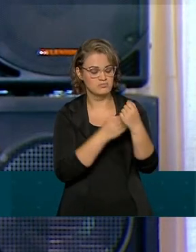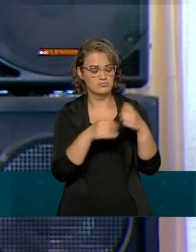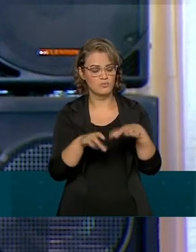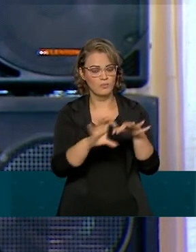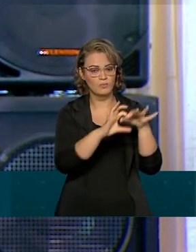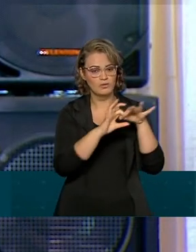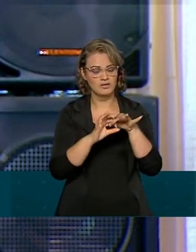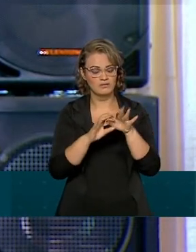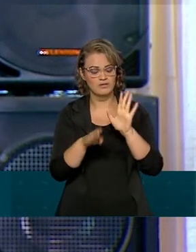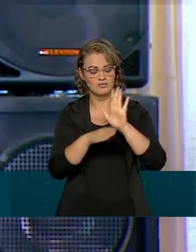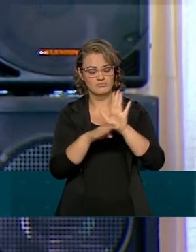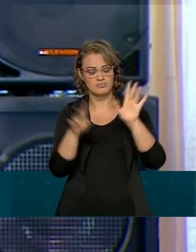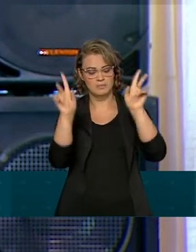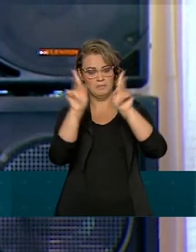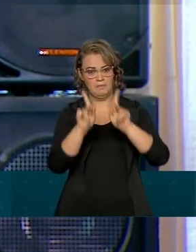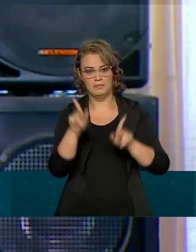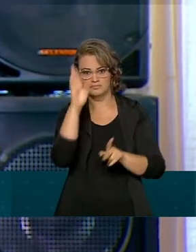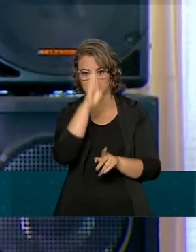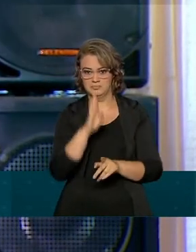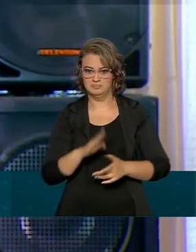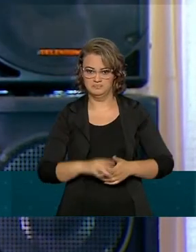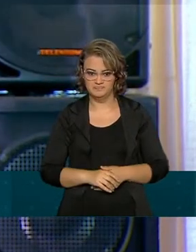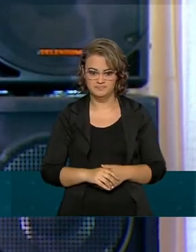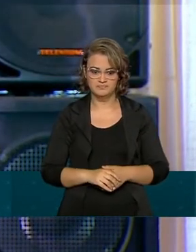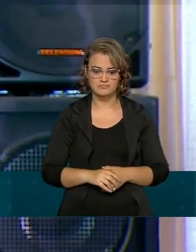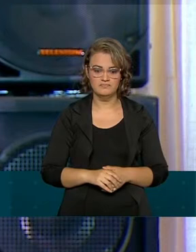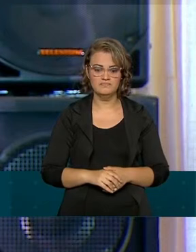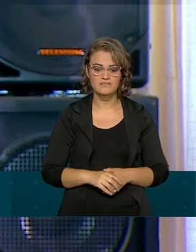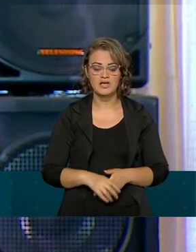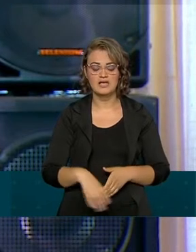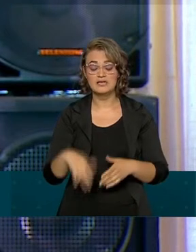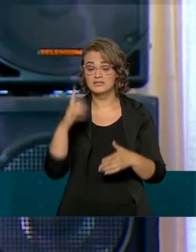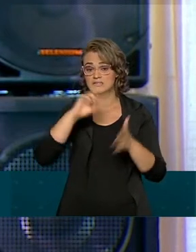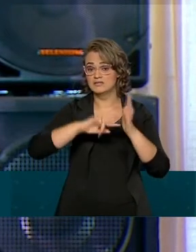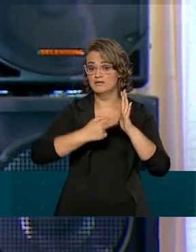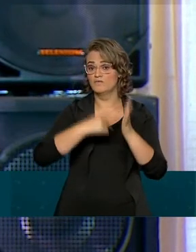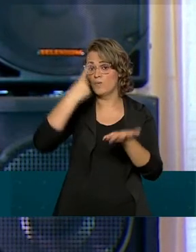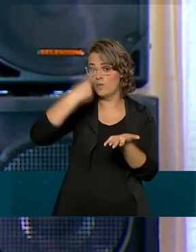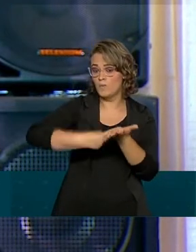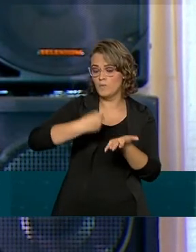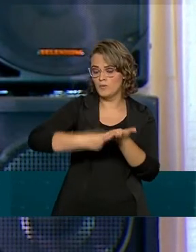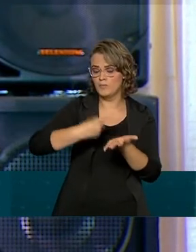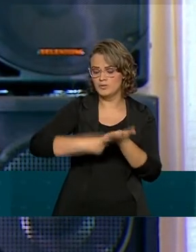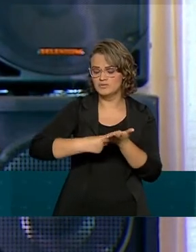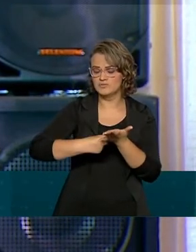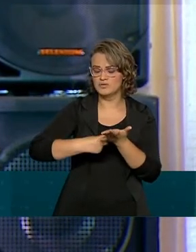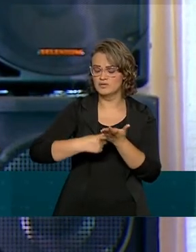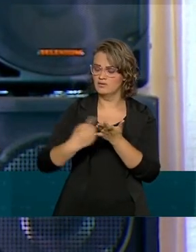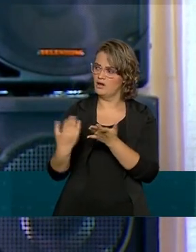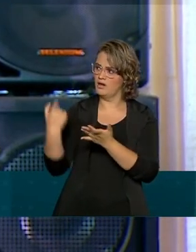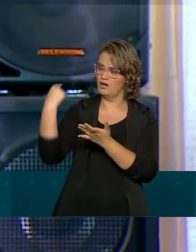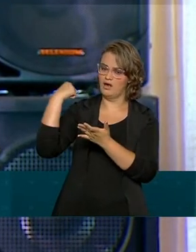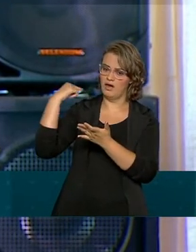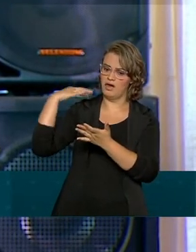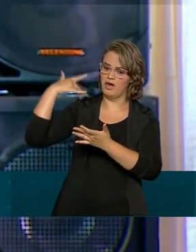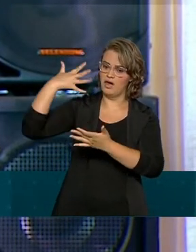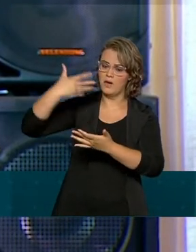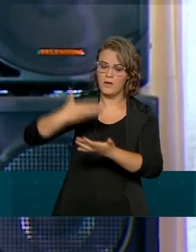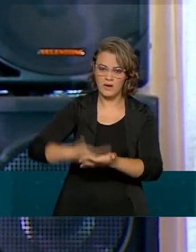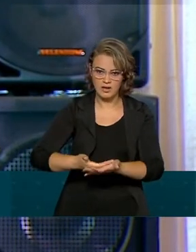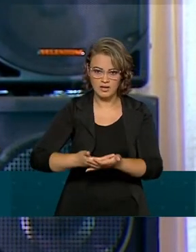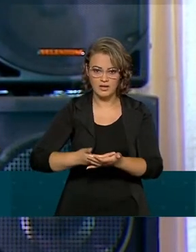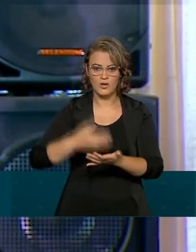e pacificando o Brasil Austin Gila os compromissos sagrados prestados ao longo da carreira são